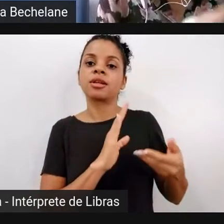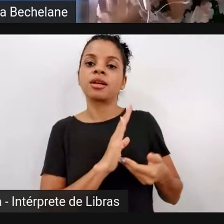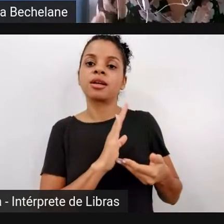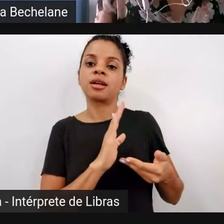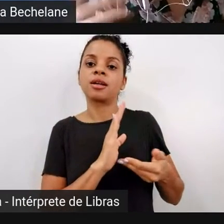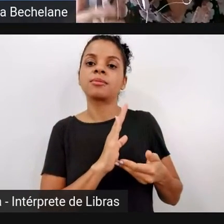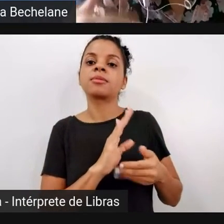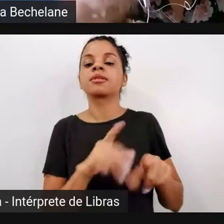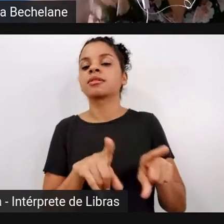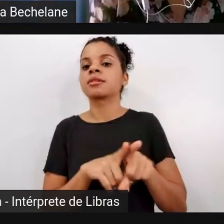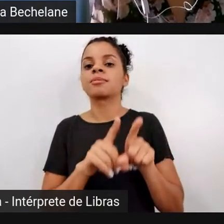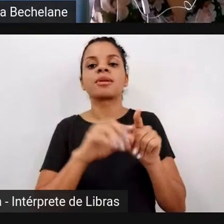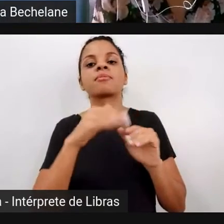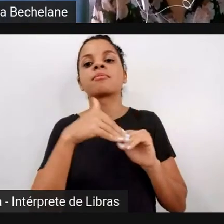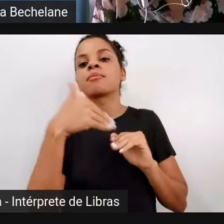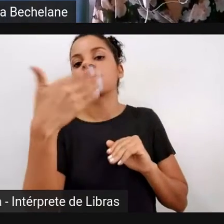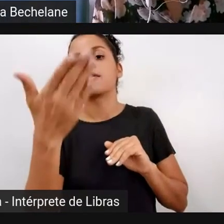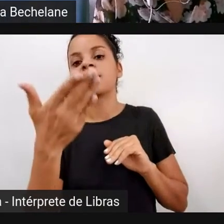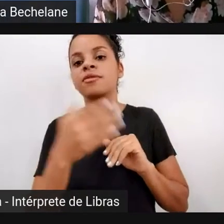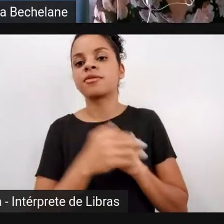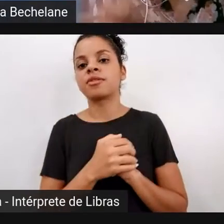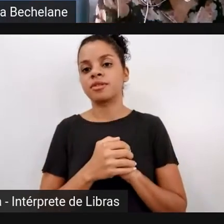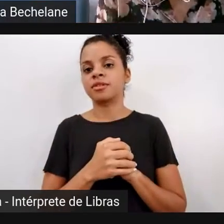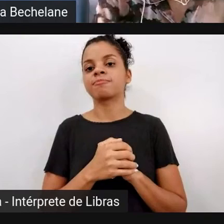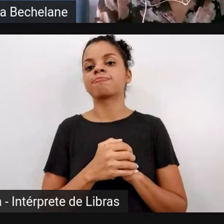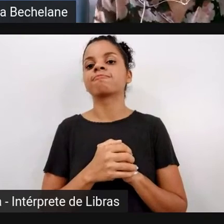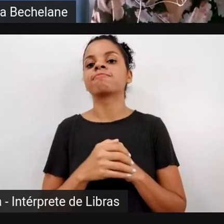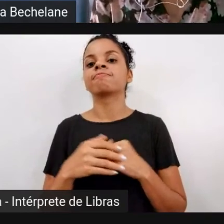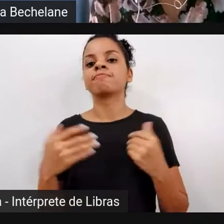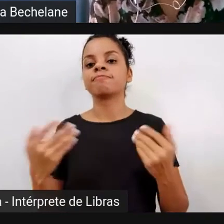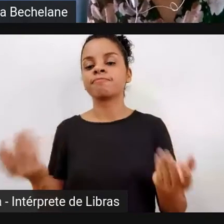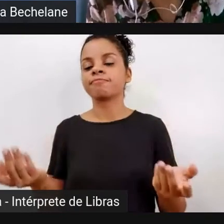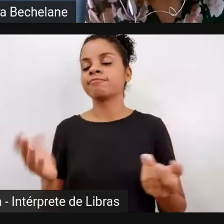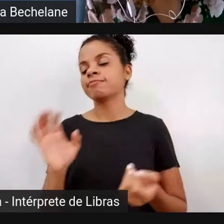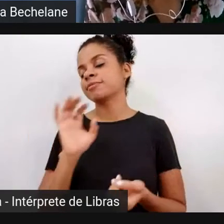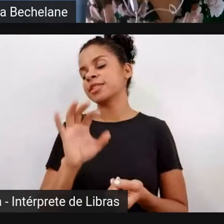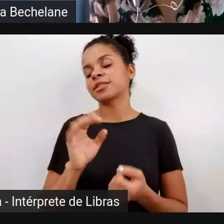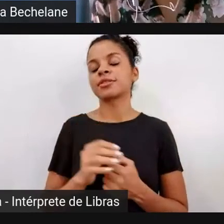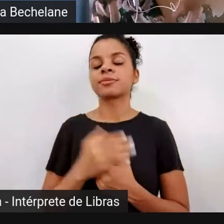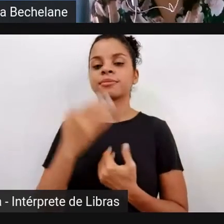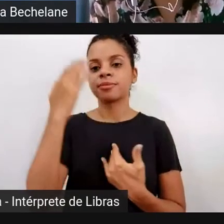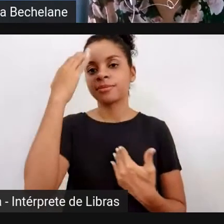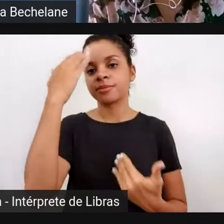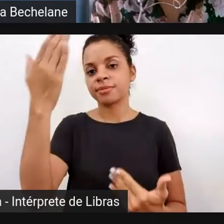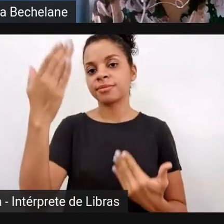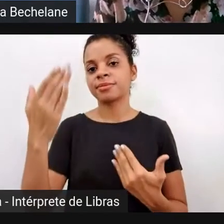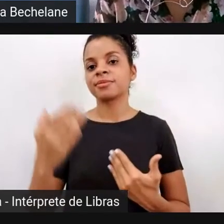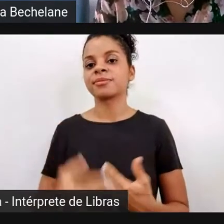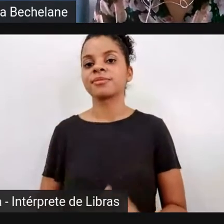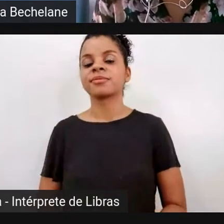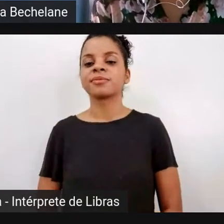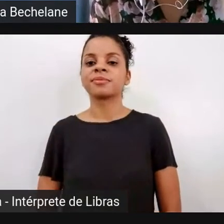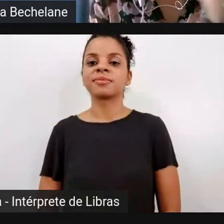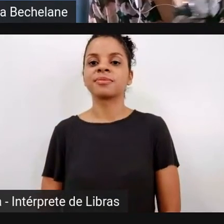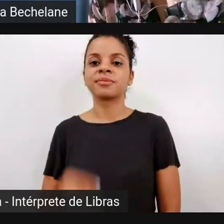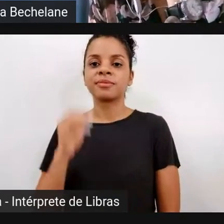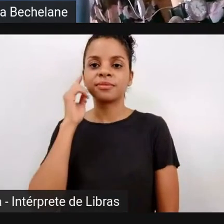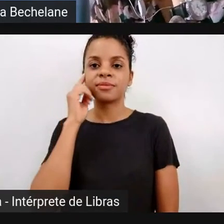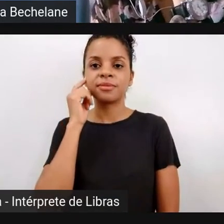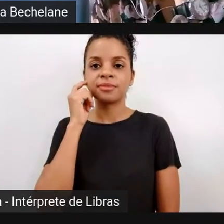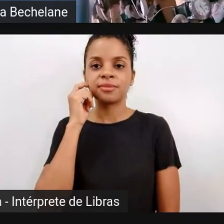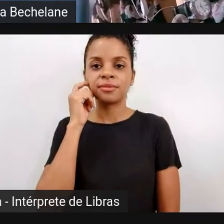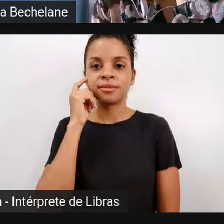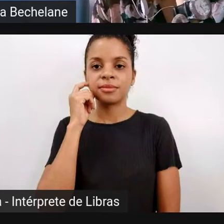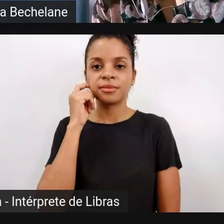além. Hoje tem se falado muito nisso, né? Enfim, é isso, gente. Obrigada. Desculpa que eu... Obrigado, Sâmia.